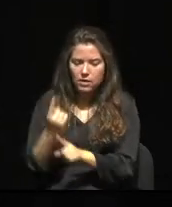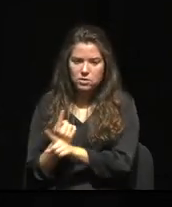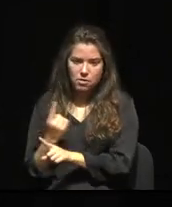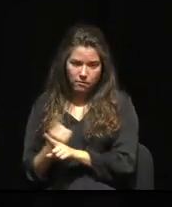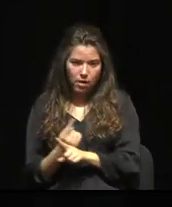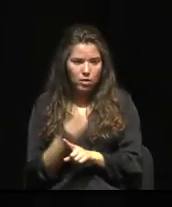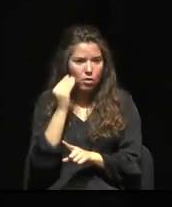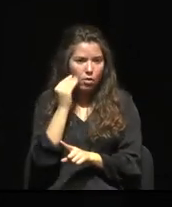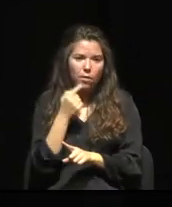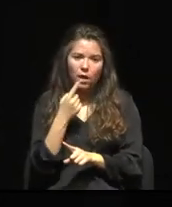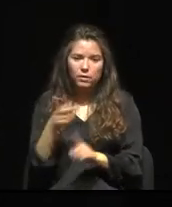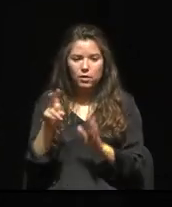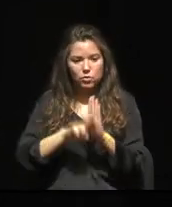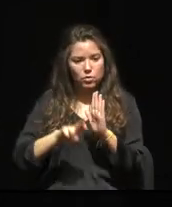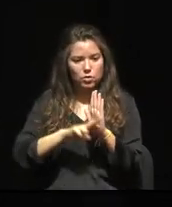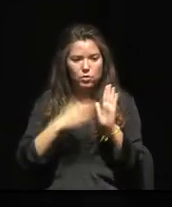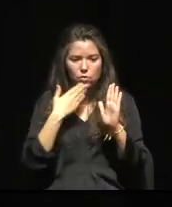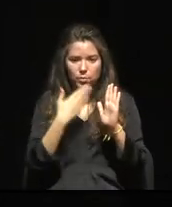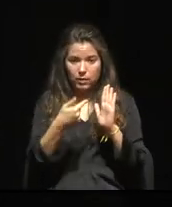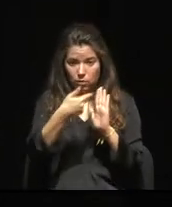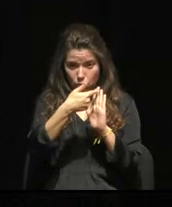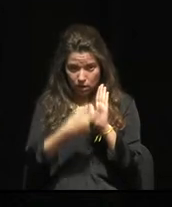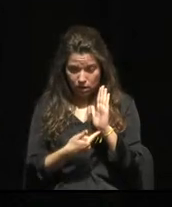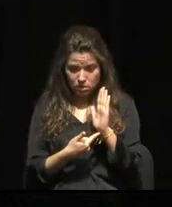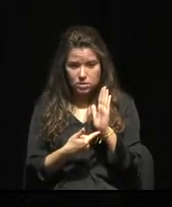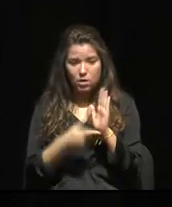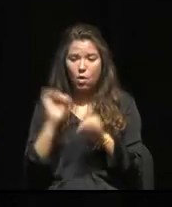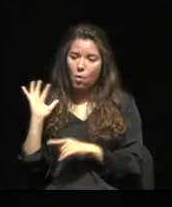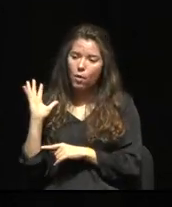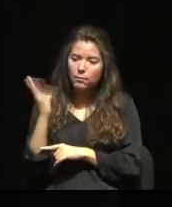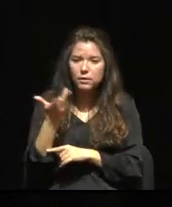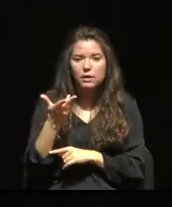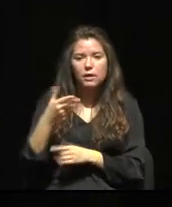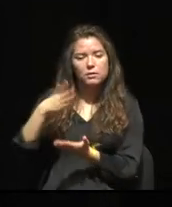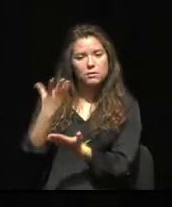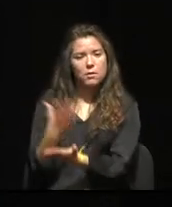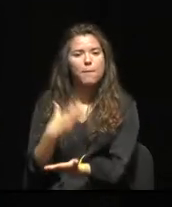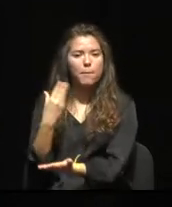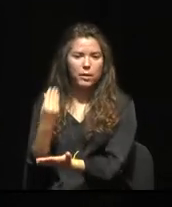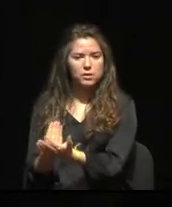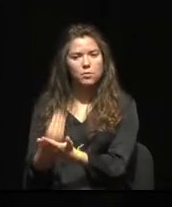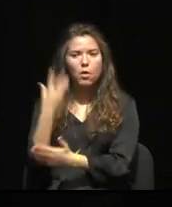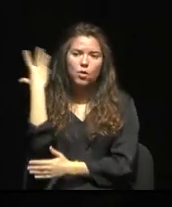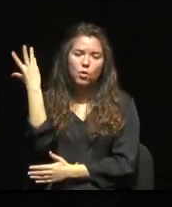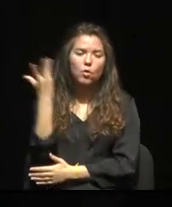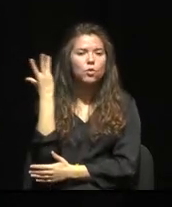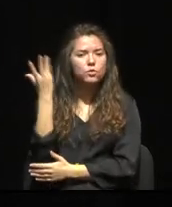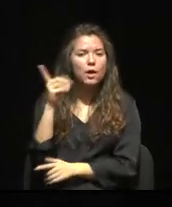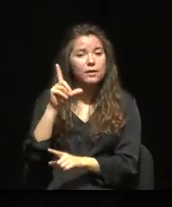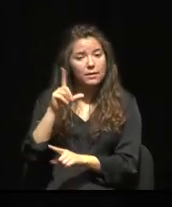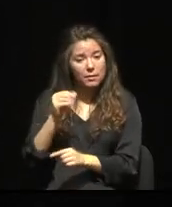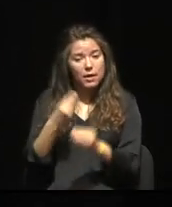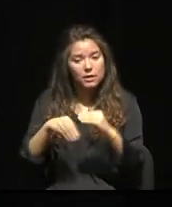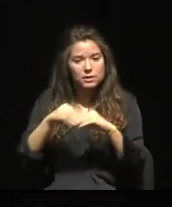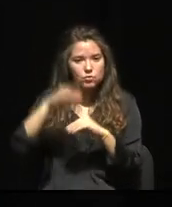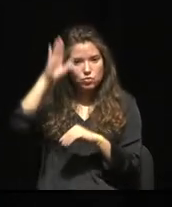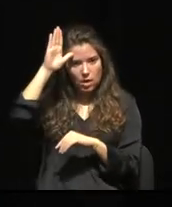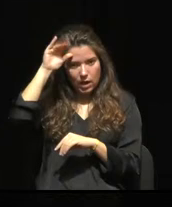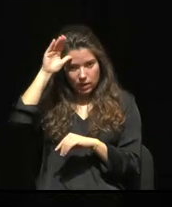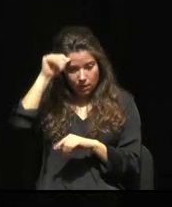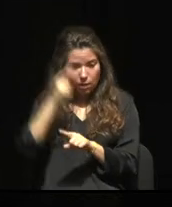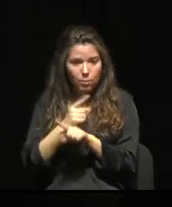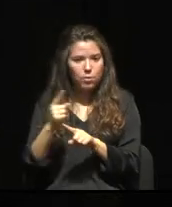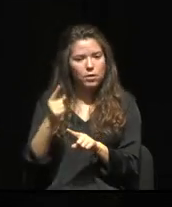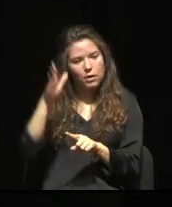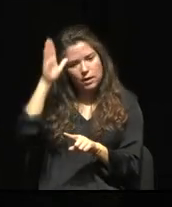é mencionado no relatório desta petição a nível ambiental patrimonial cultural e também acrescentamos animal uma vez que para além